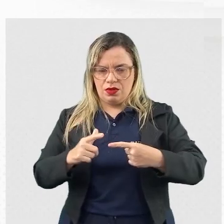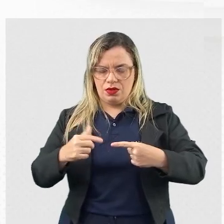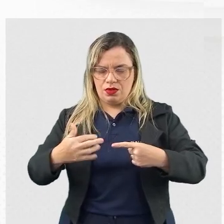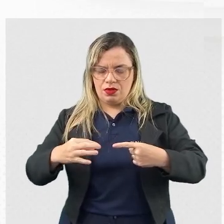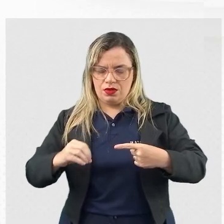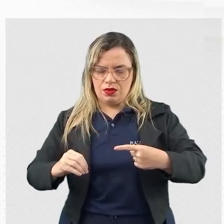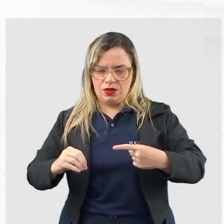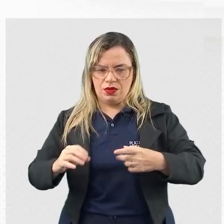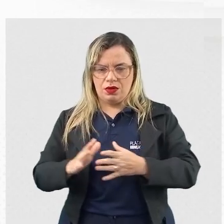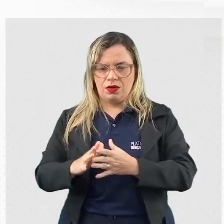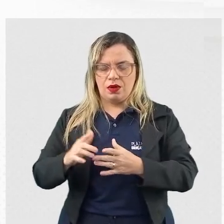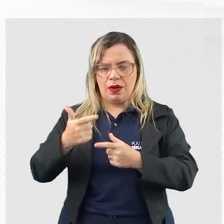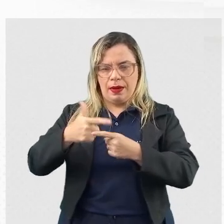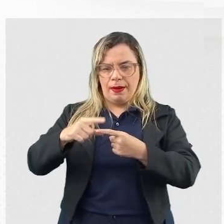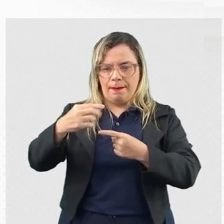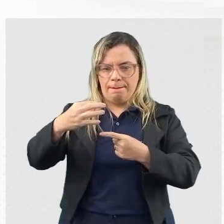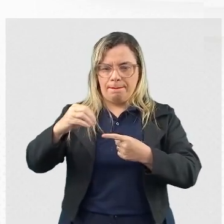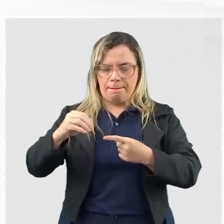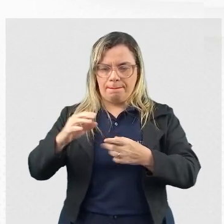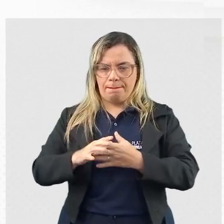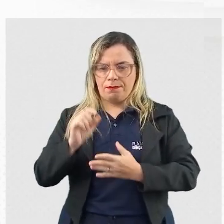Colocar 13,5.